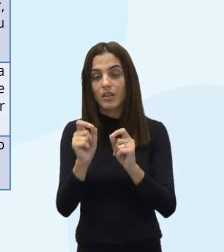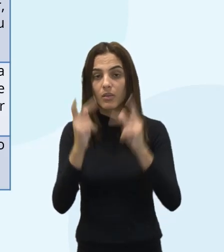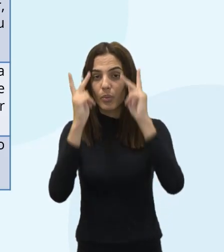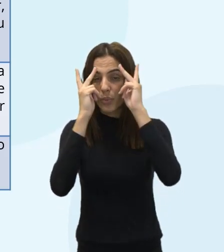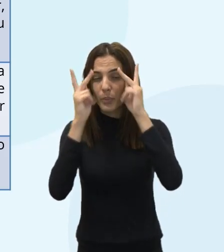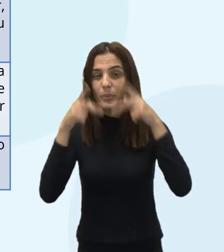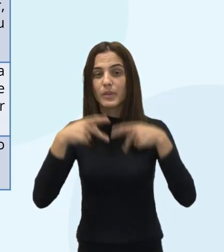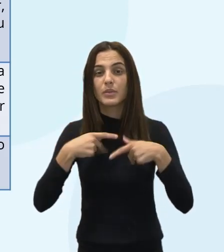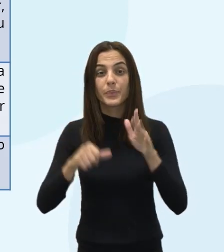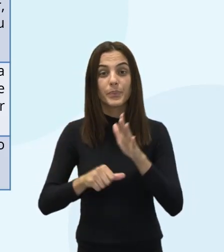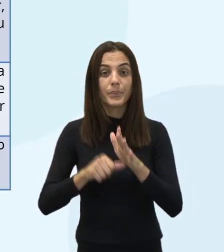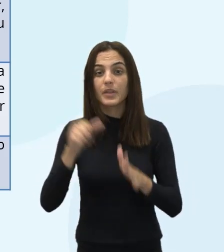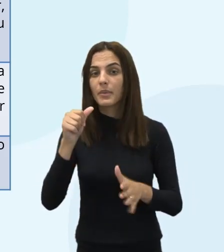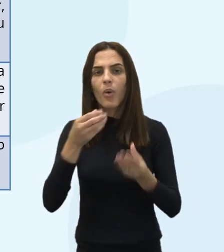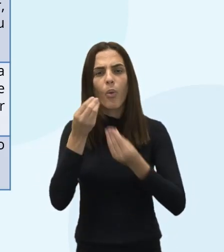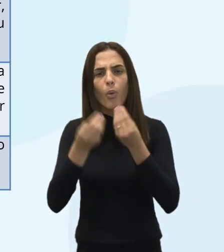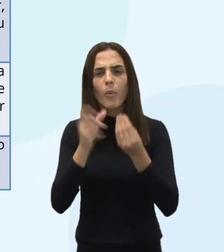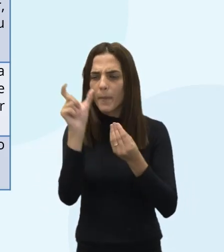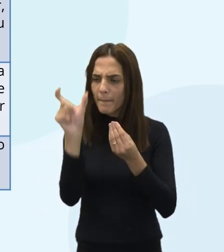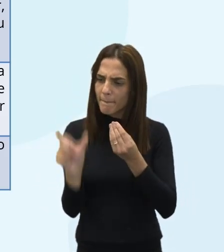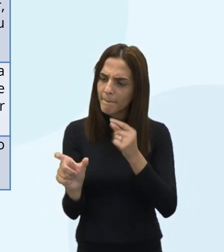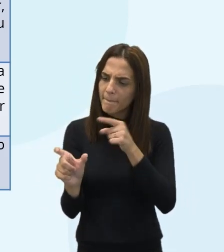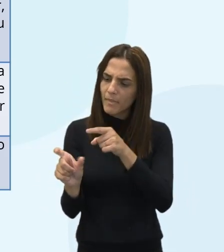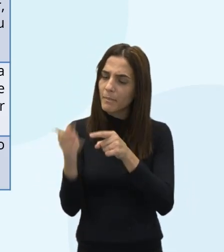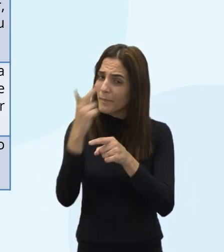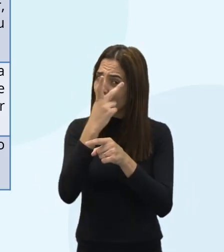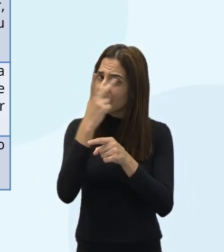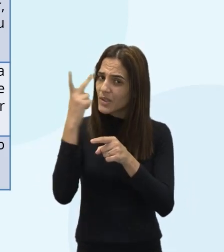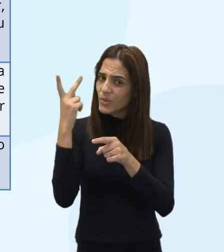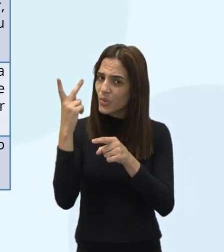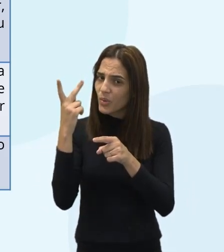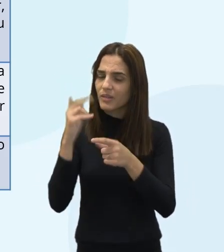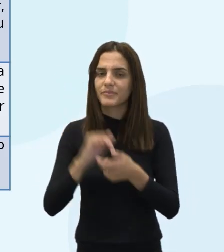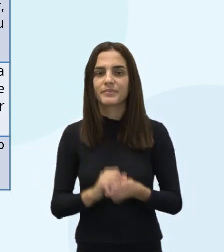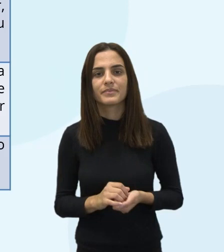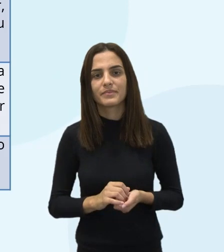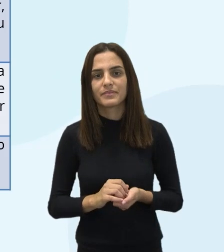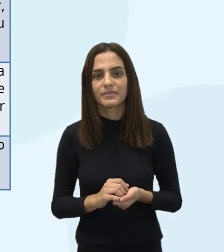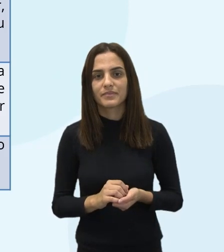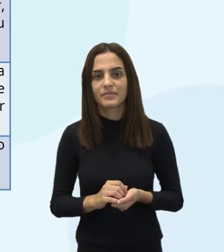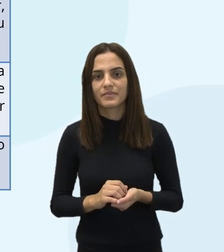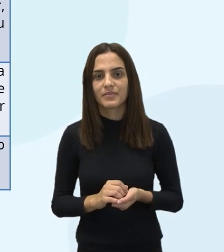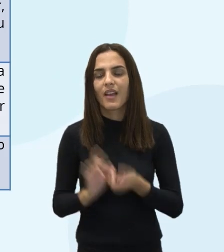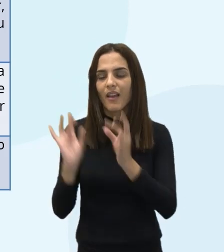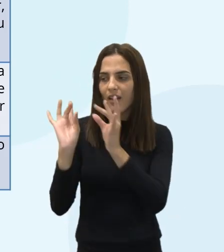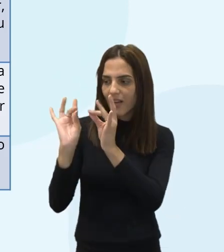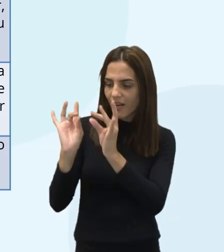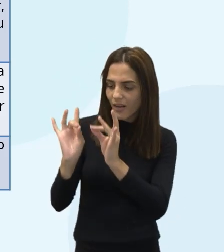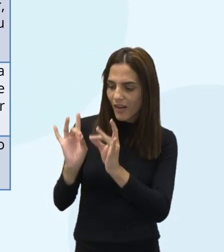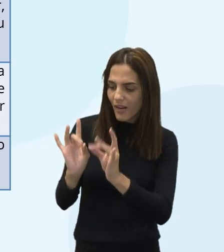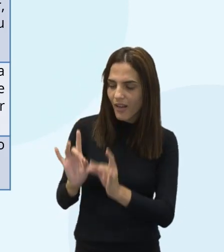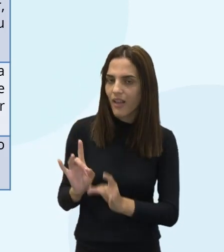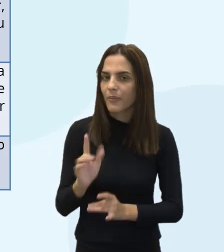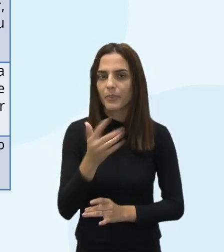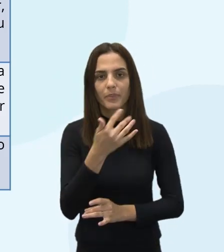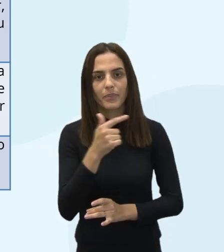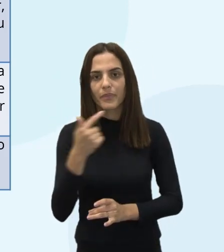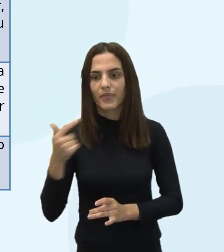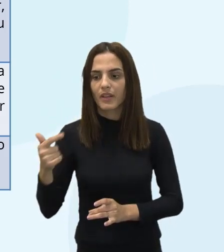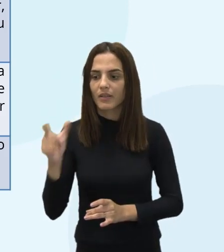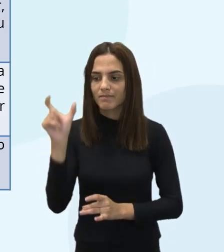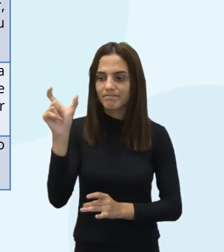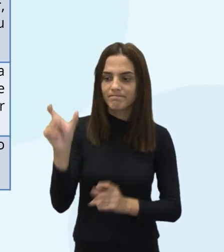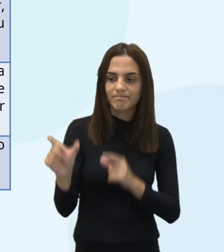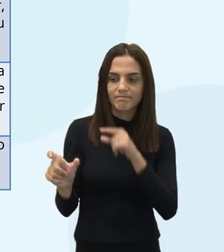humano, primeiramente como ser humano mesmo, sem aquela questão coisificada, né, que vai colocar o ser humano